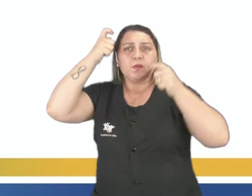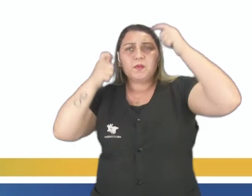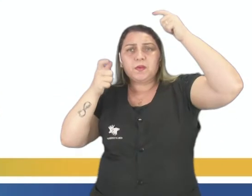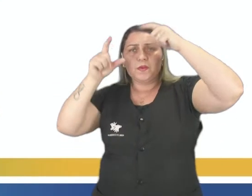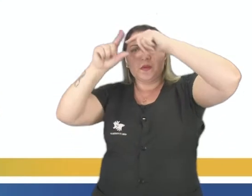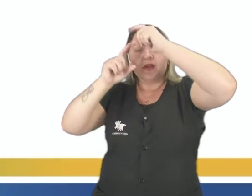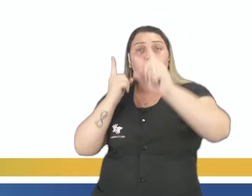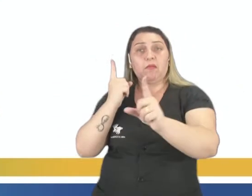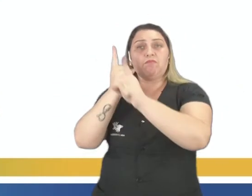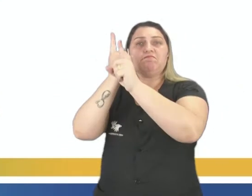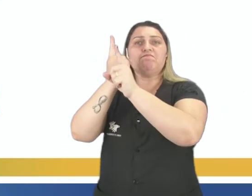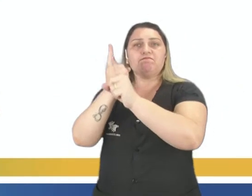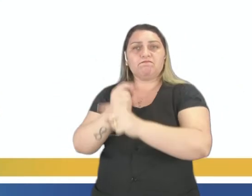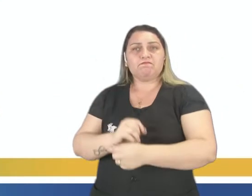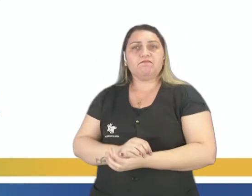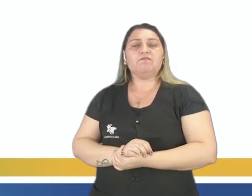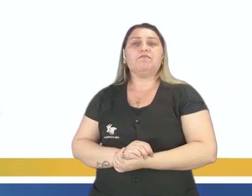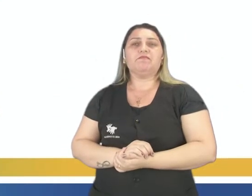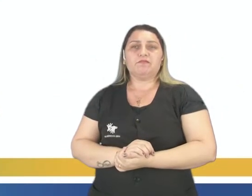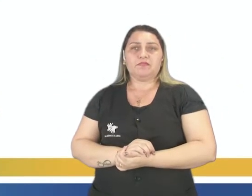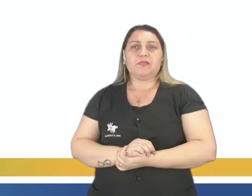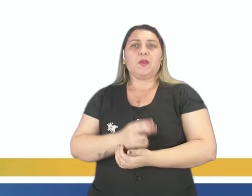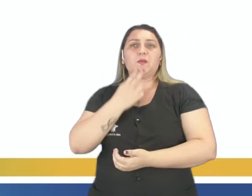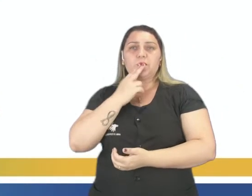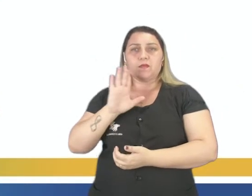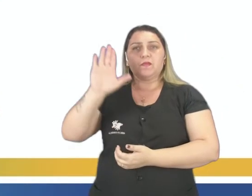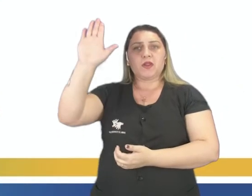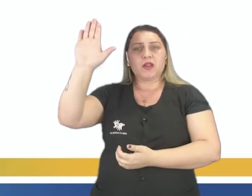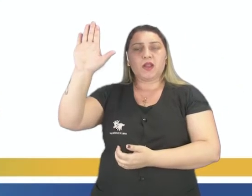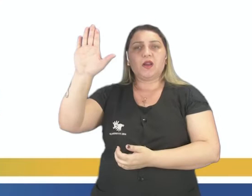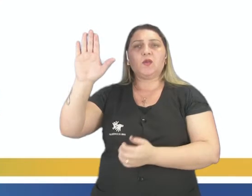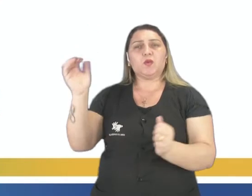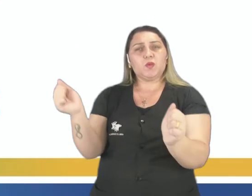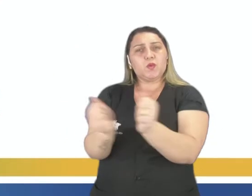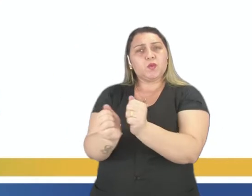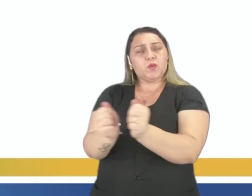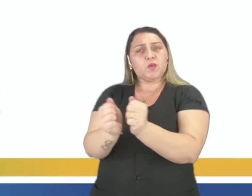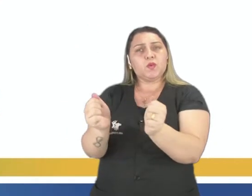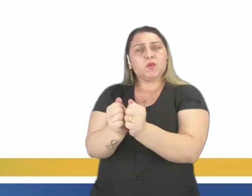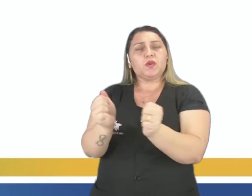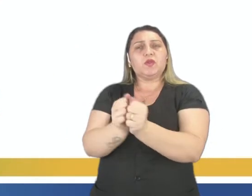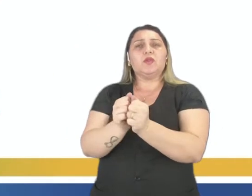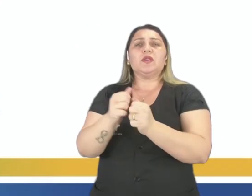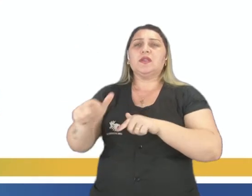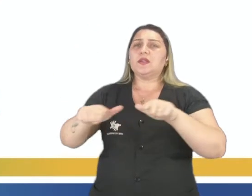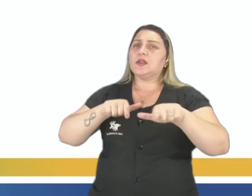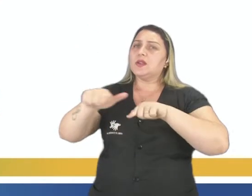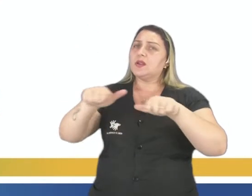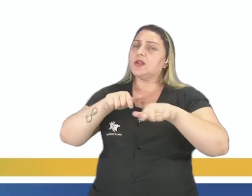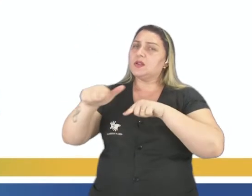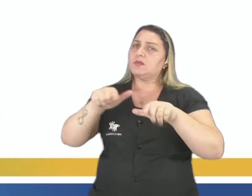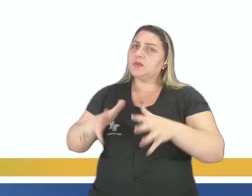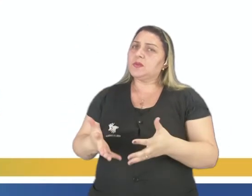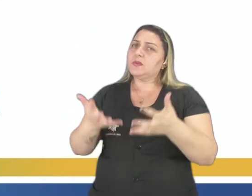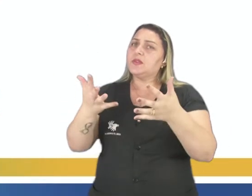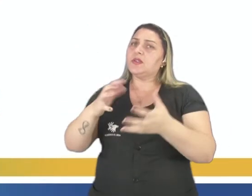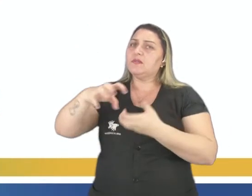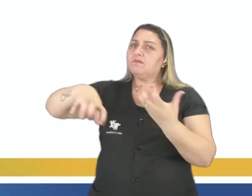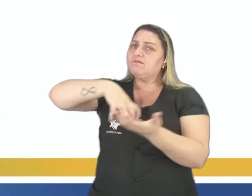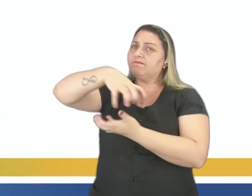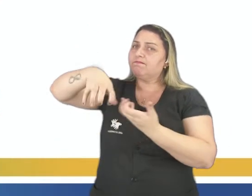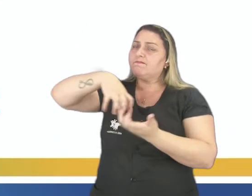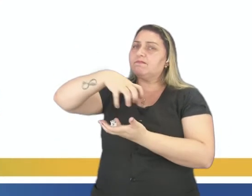ele se encontrar, né, com Fidel e, de fato, junto com Fidel aí, trabalhar nesse intuito dessa